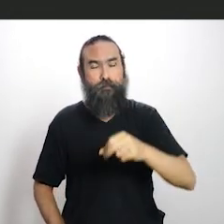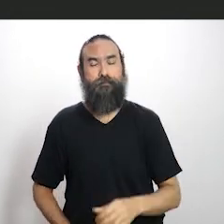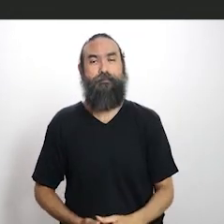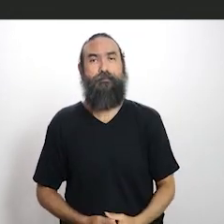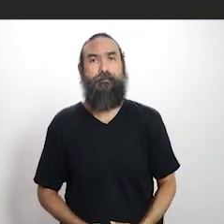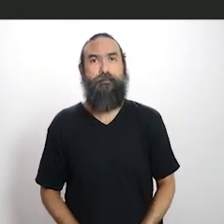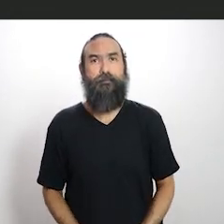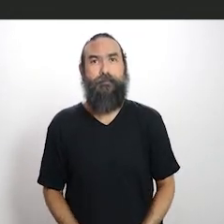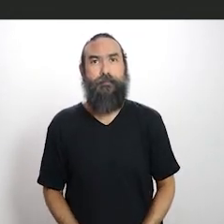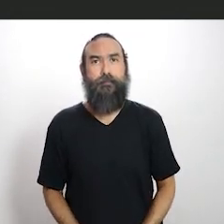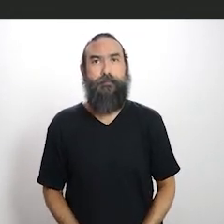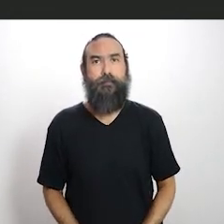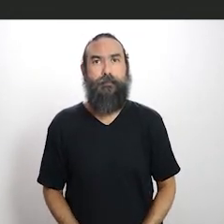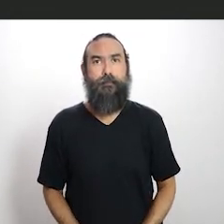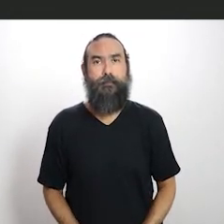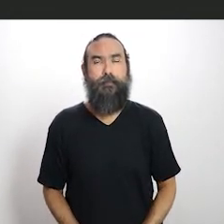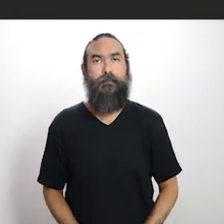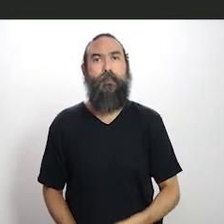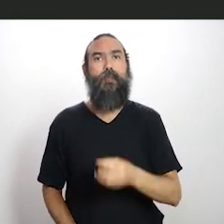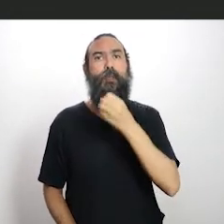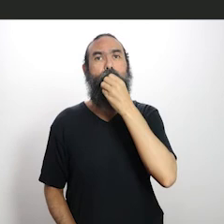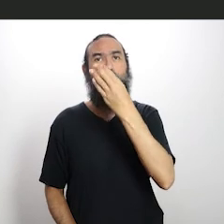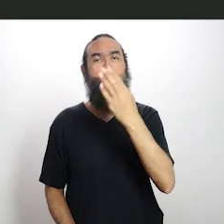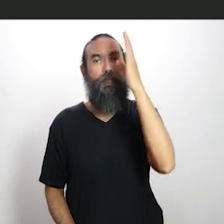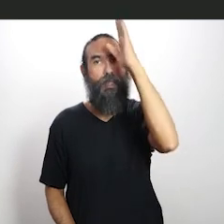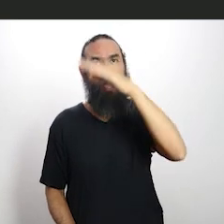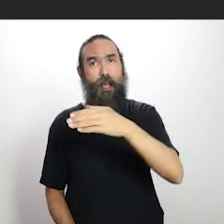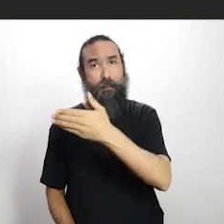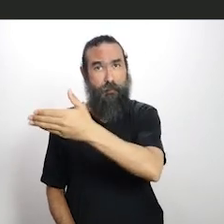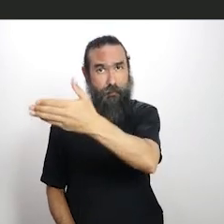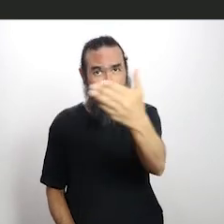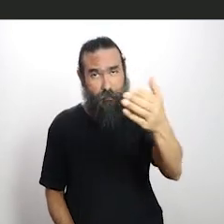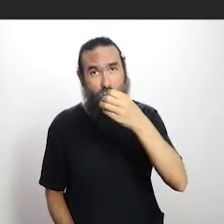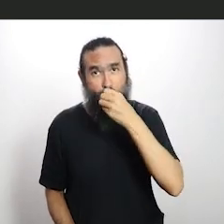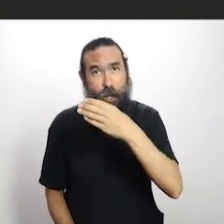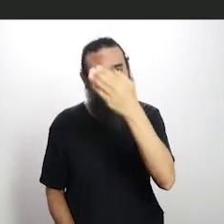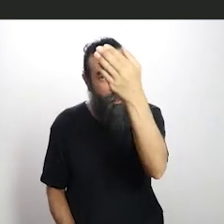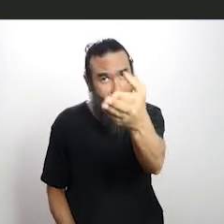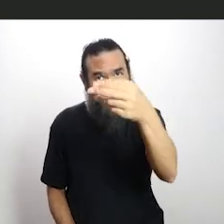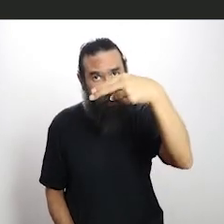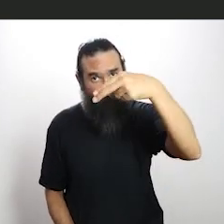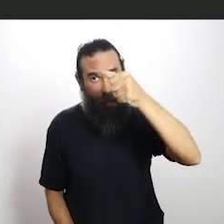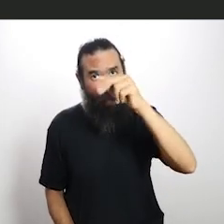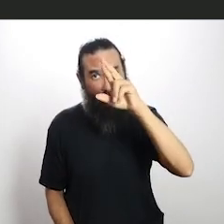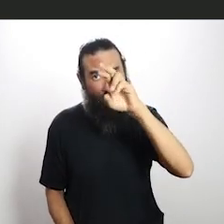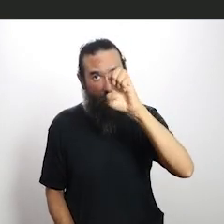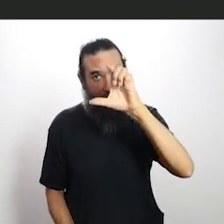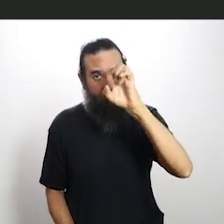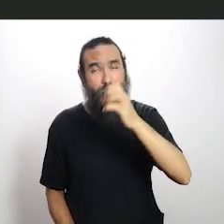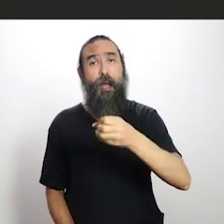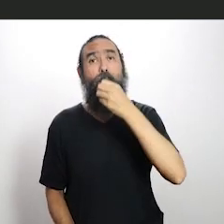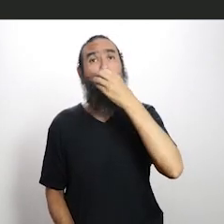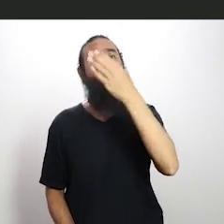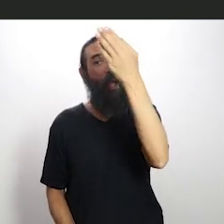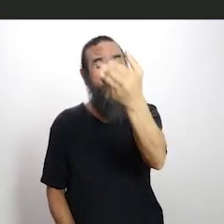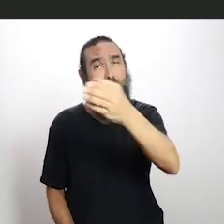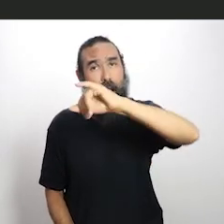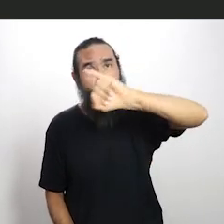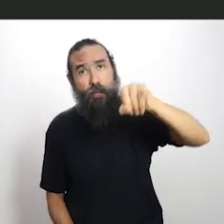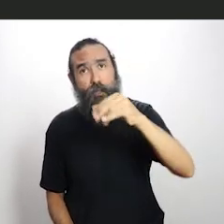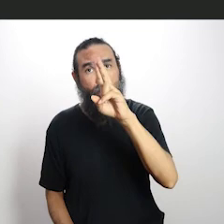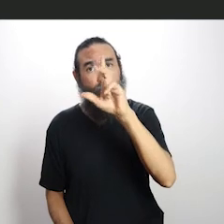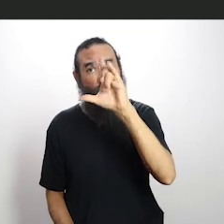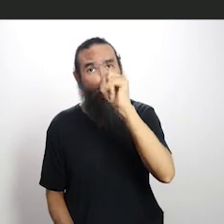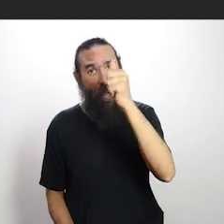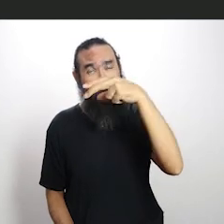desculpas antecipado que me foi falado que a live duraria uma hora então já tem uma reunião agora às 18 horas com outro secretário